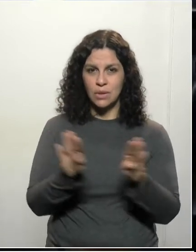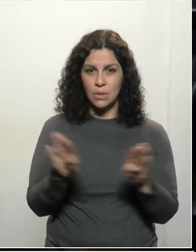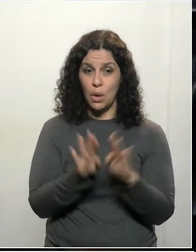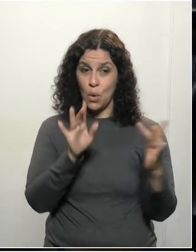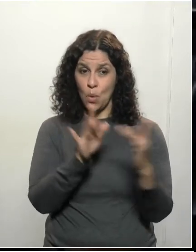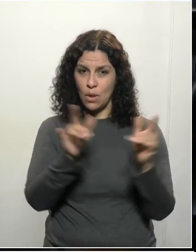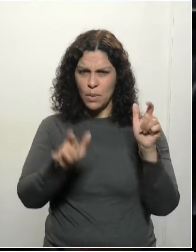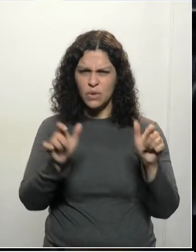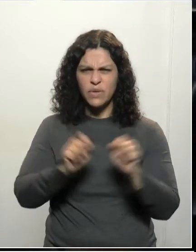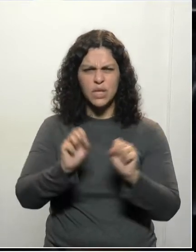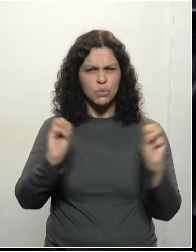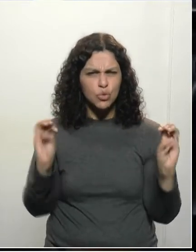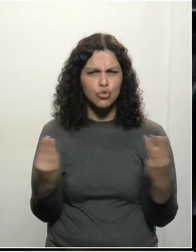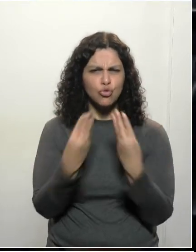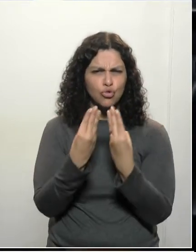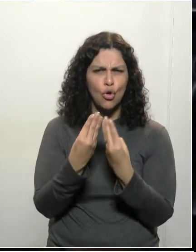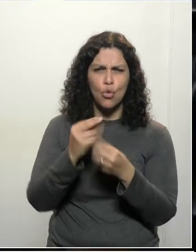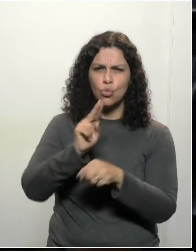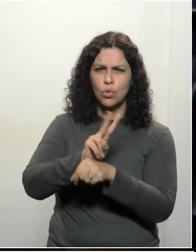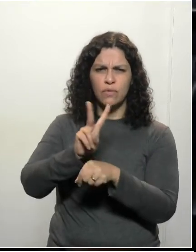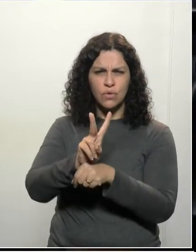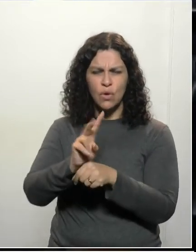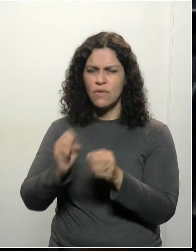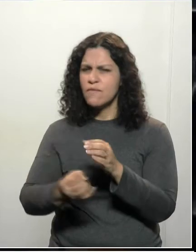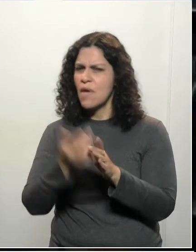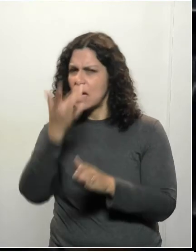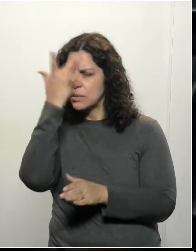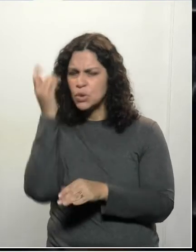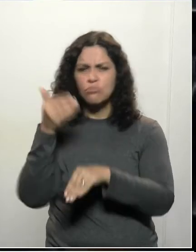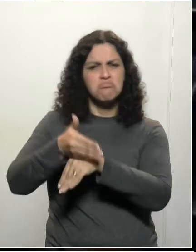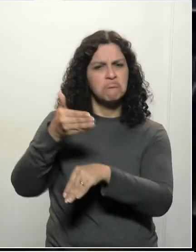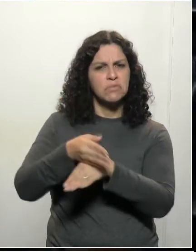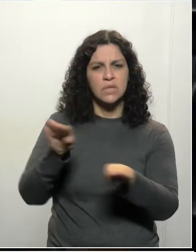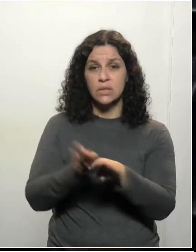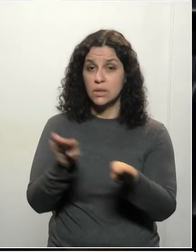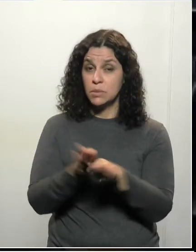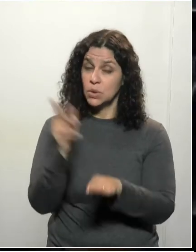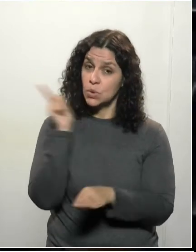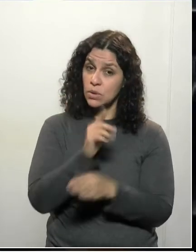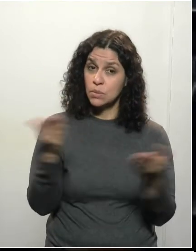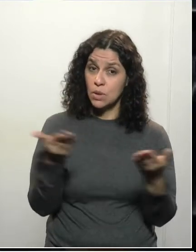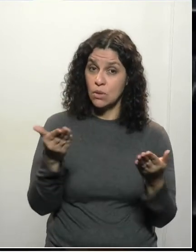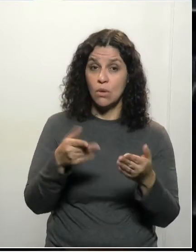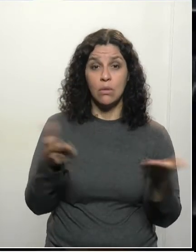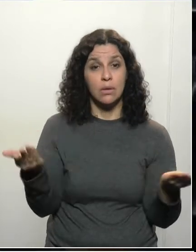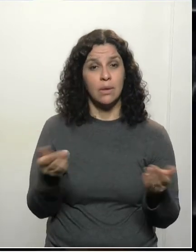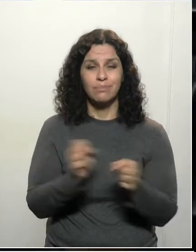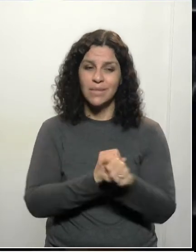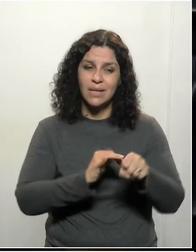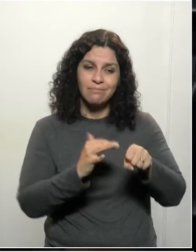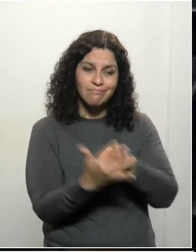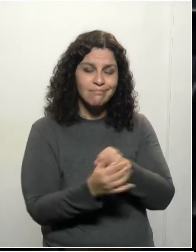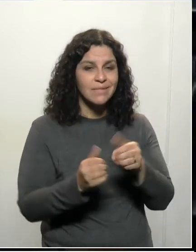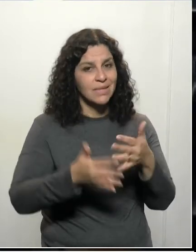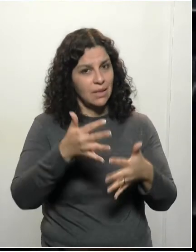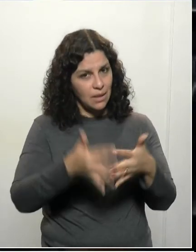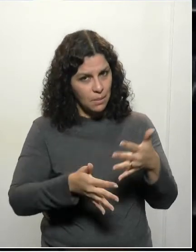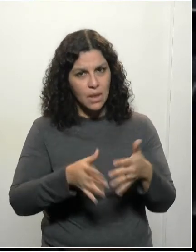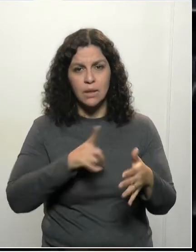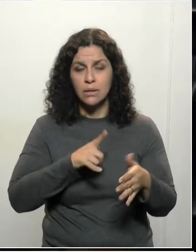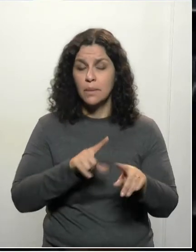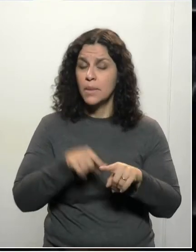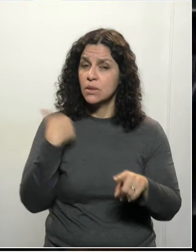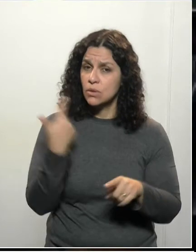fizemos shows em União da Vitória, com presença de várias pessoas. E, evidentemente, que a pandemia agora atrapalha um pouco, mas